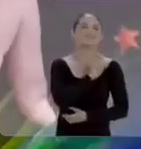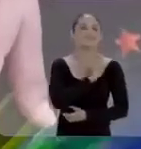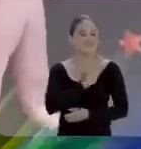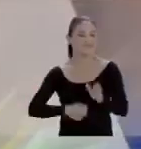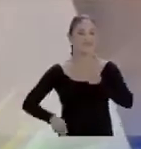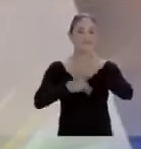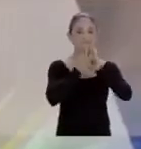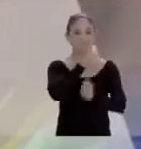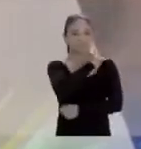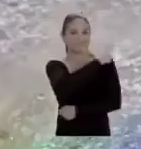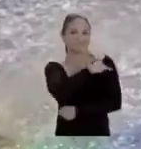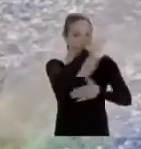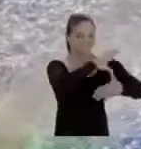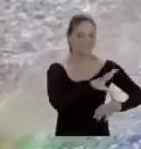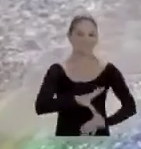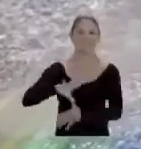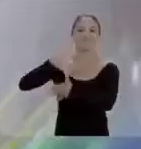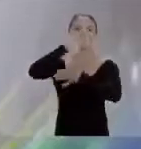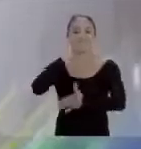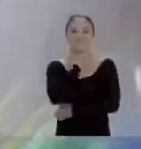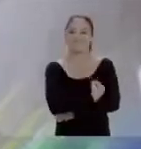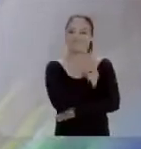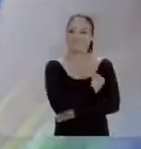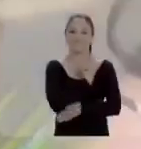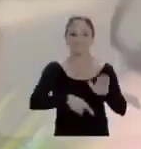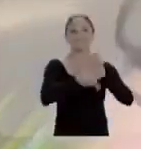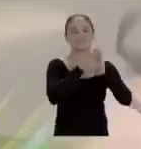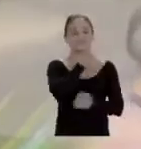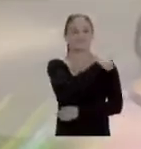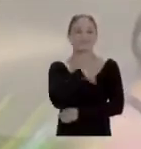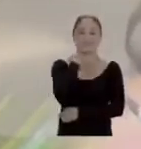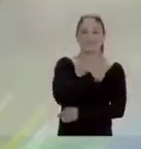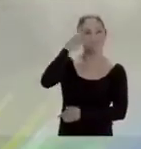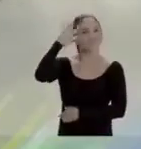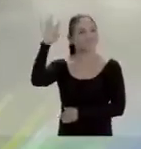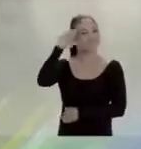filha do sol do Equador, pertence-te à nossa vida.